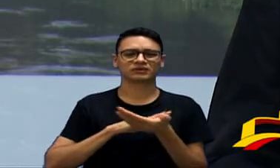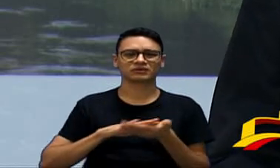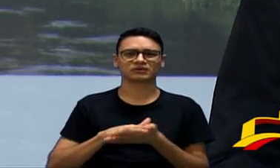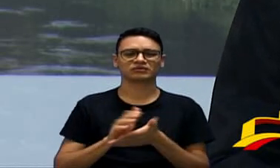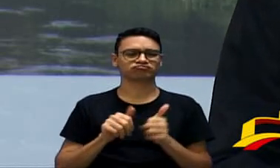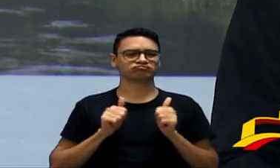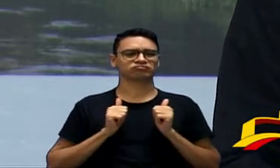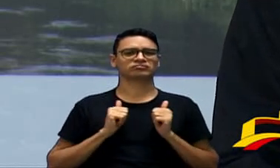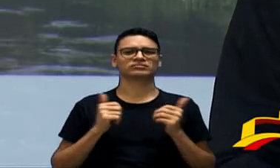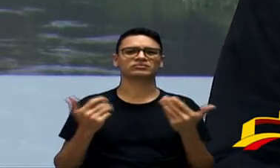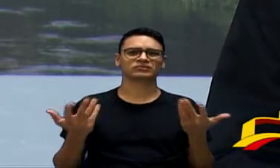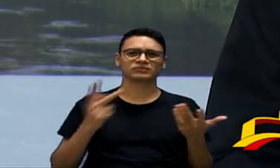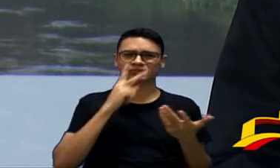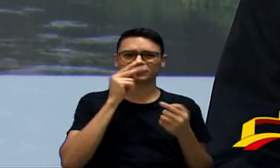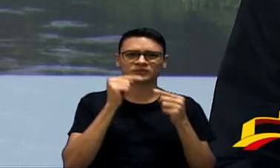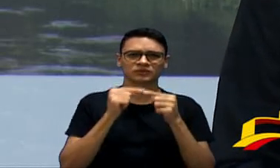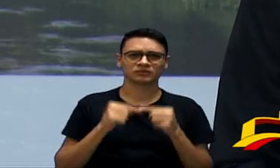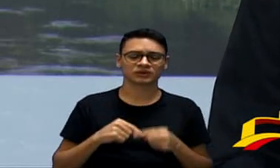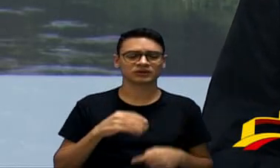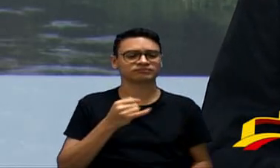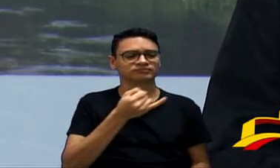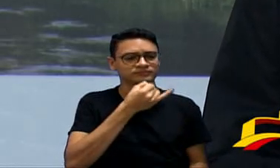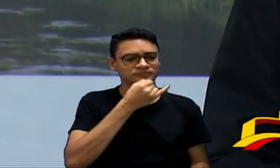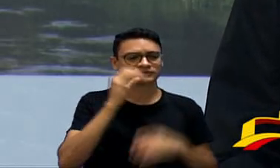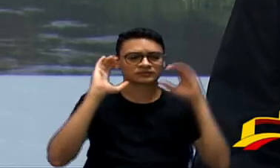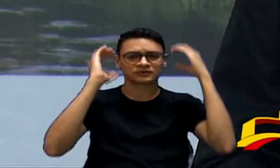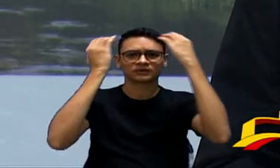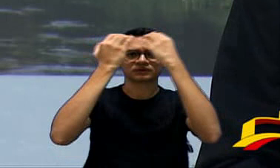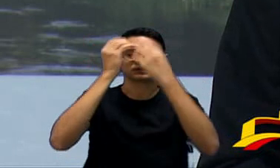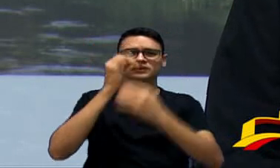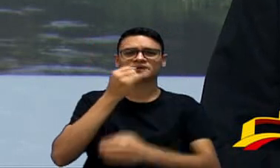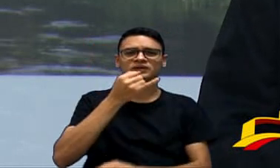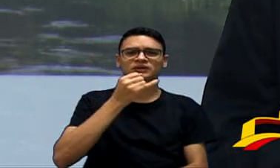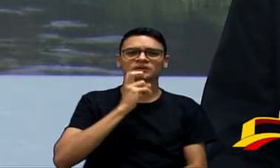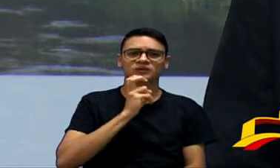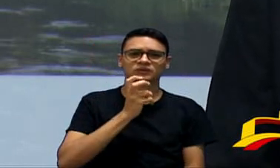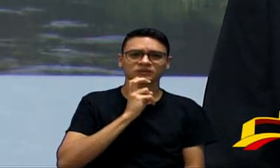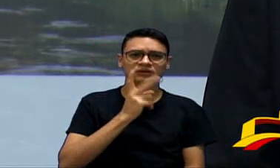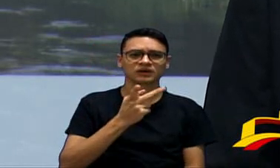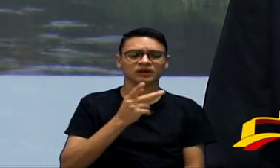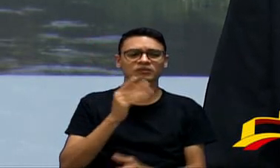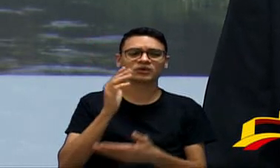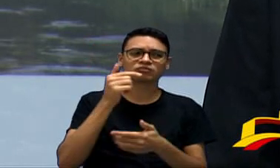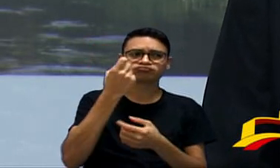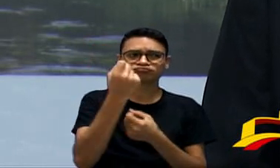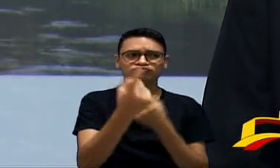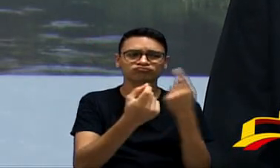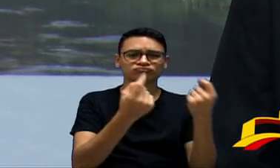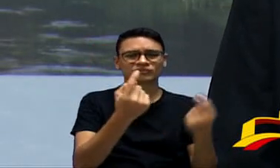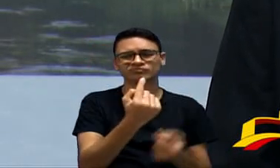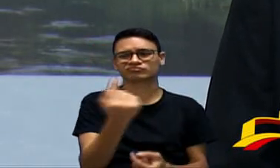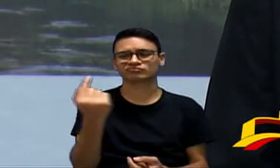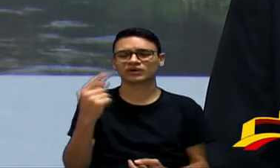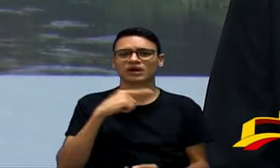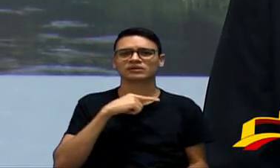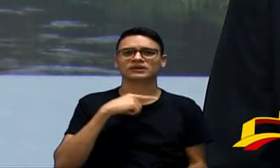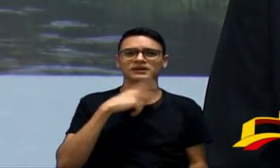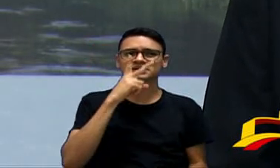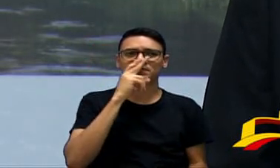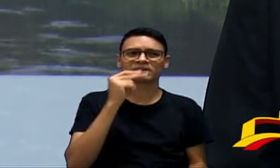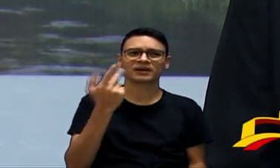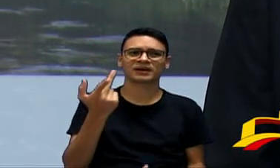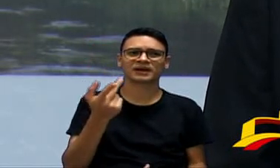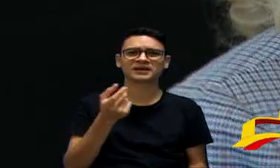infelizmente, a Câmara de Sorocaba, por conta de uma outra figura, tem